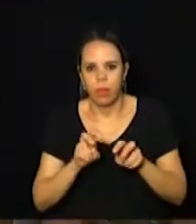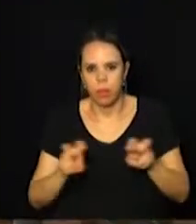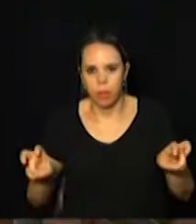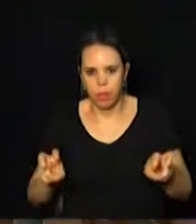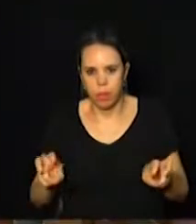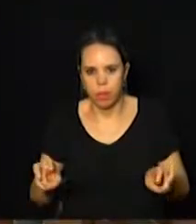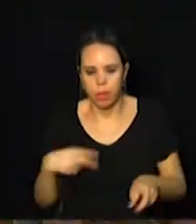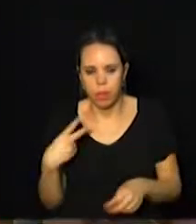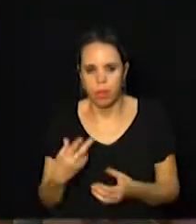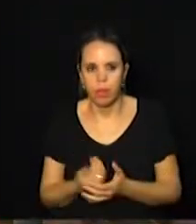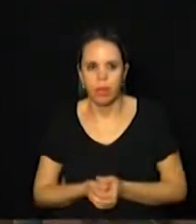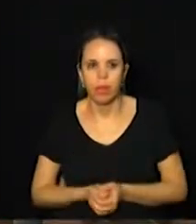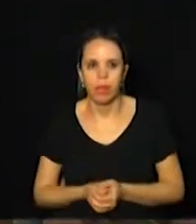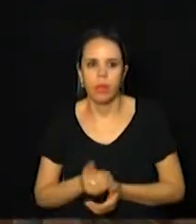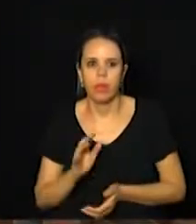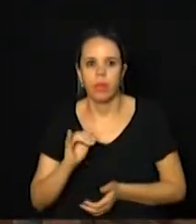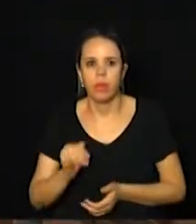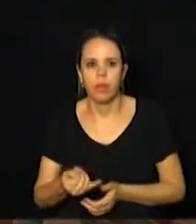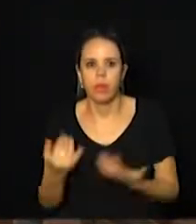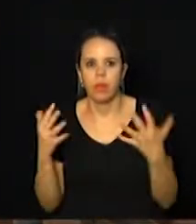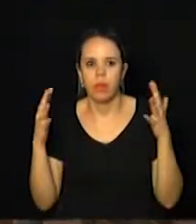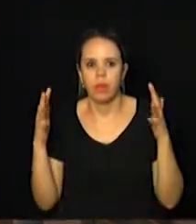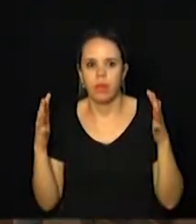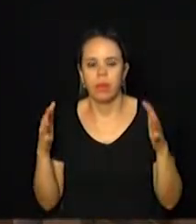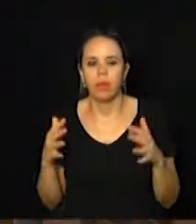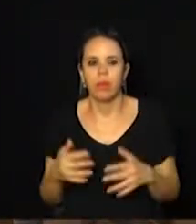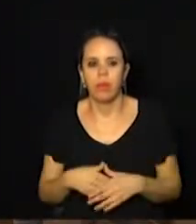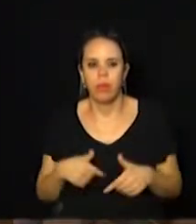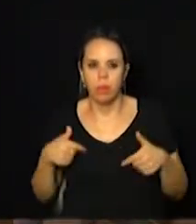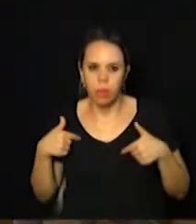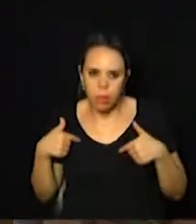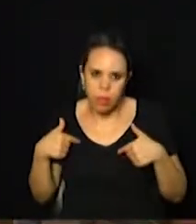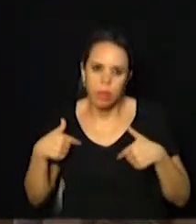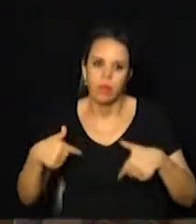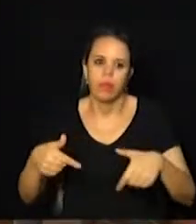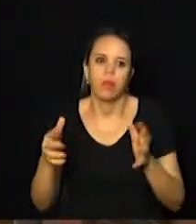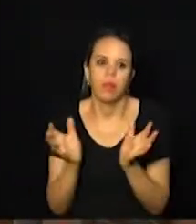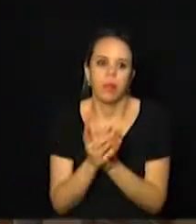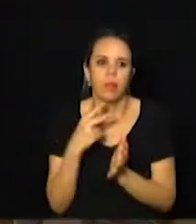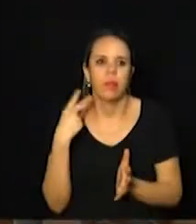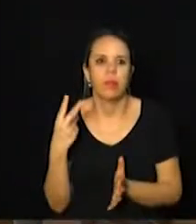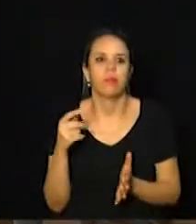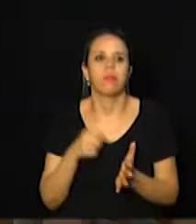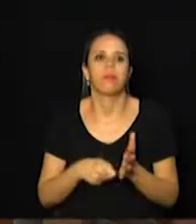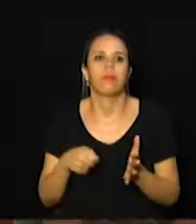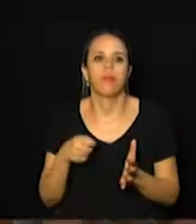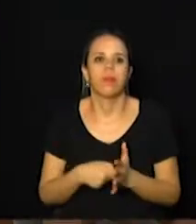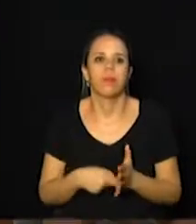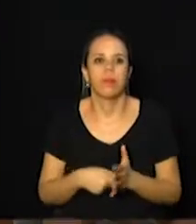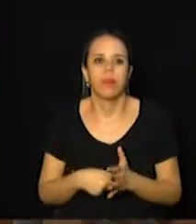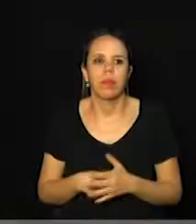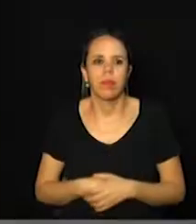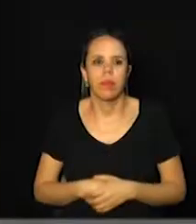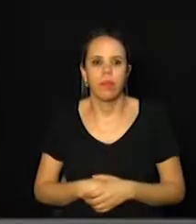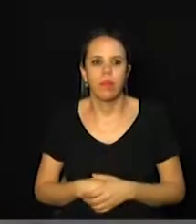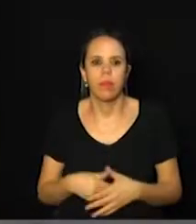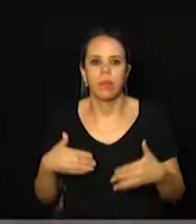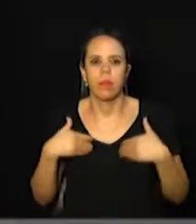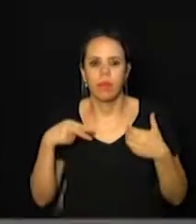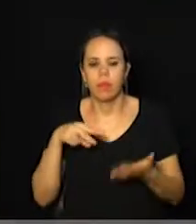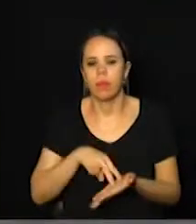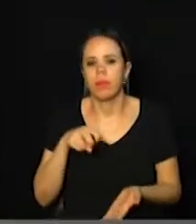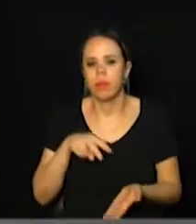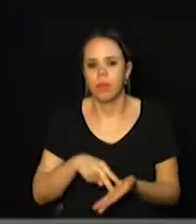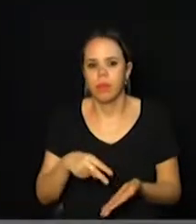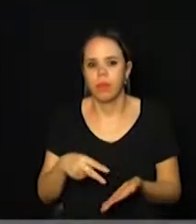aqui os novos vereadores e já aproveitar parabenizar pela iniciativa dessa frente e nós já fica muito contente